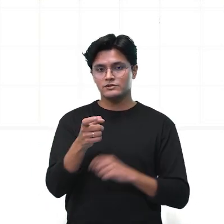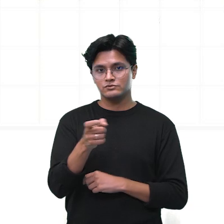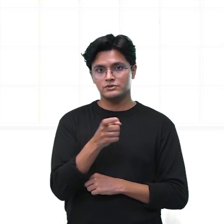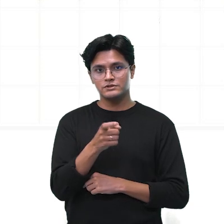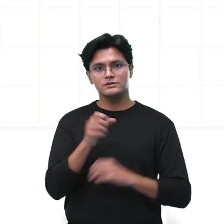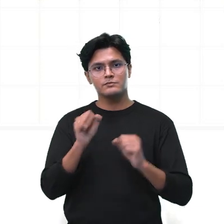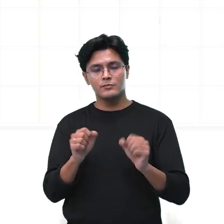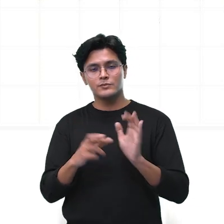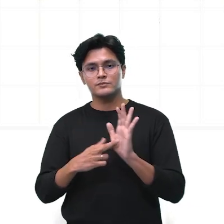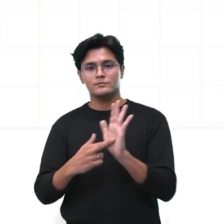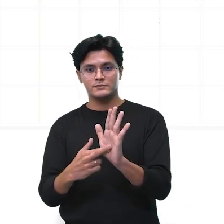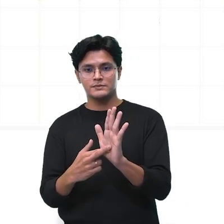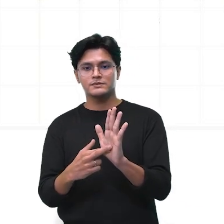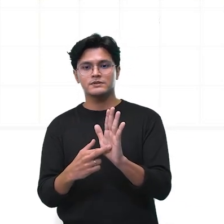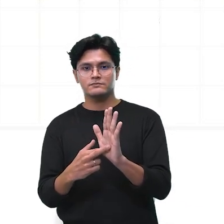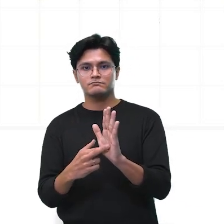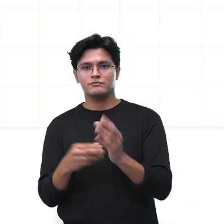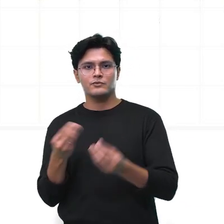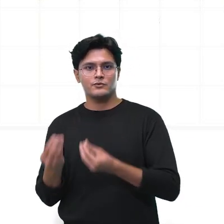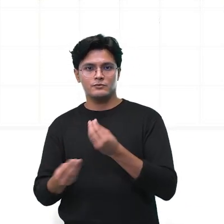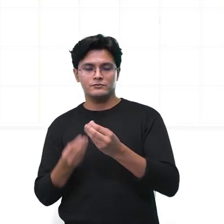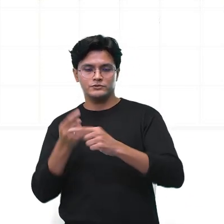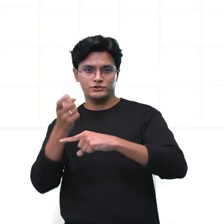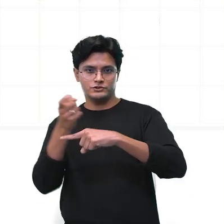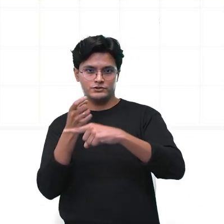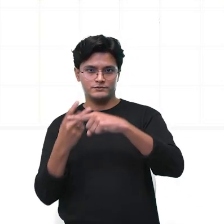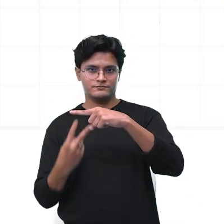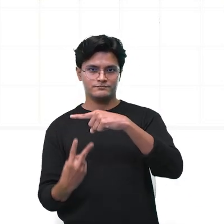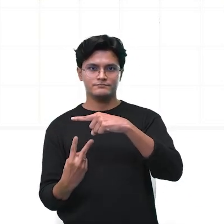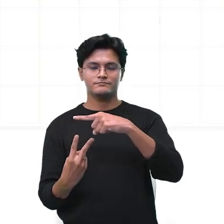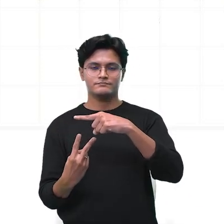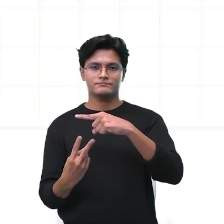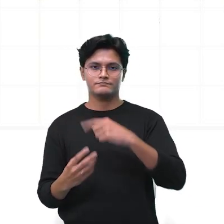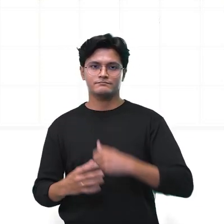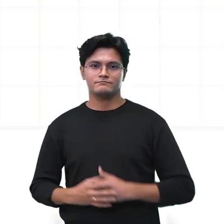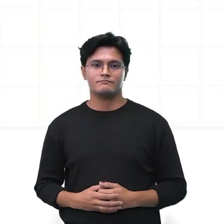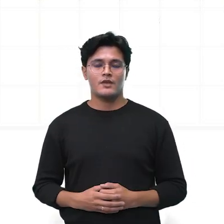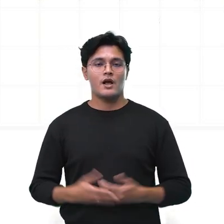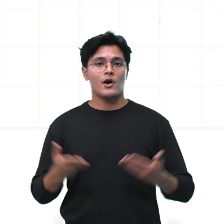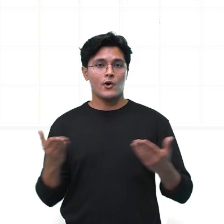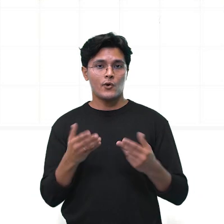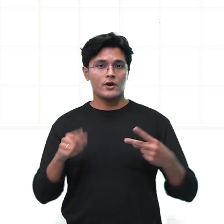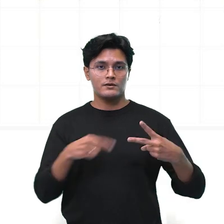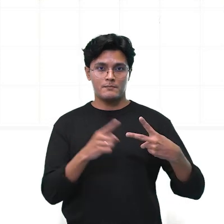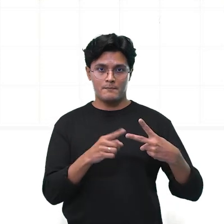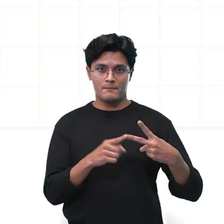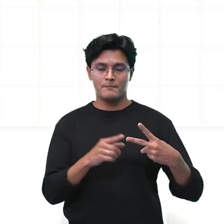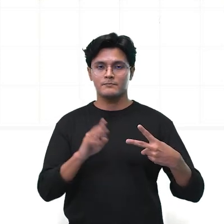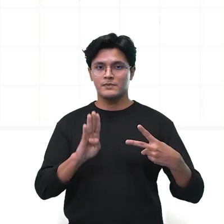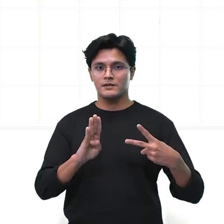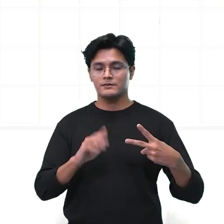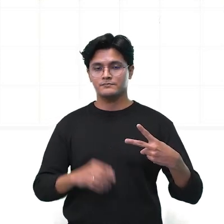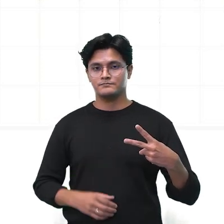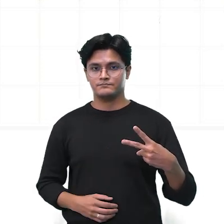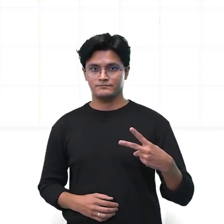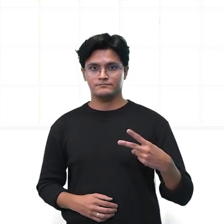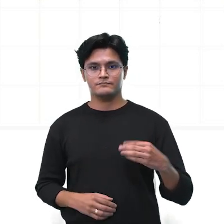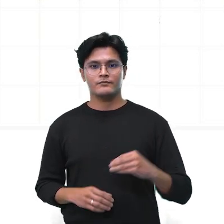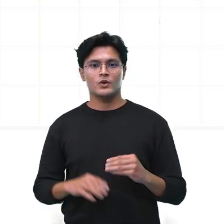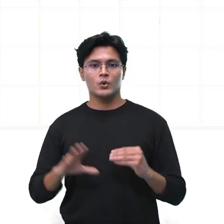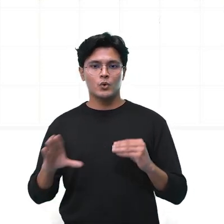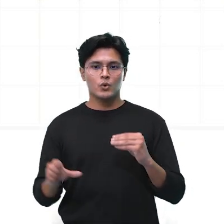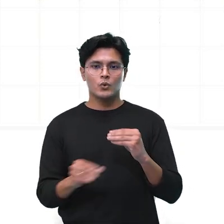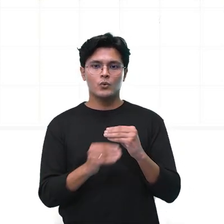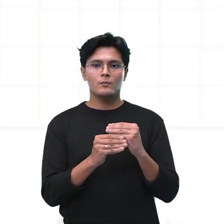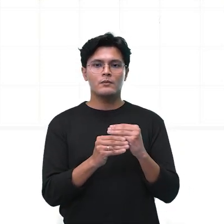ser representada como x sobre 2. Olha a letra B. O complemento da